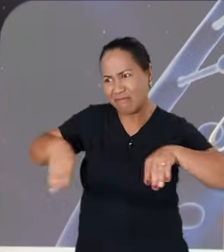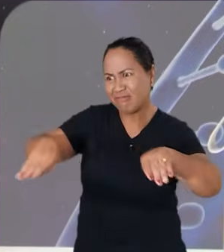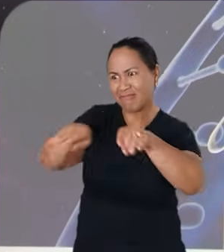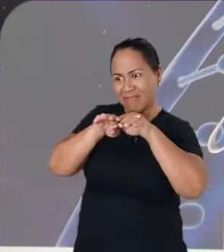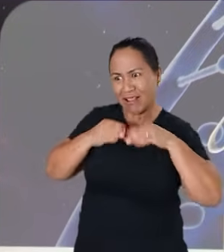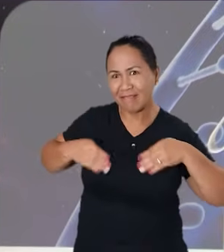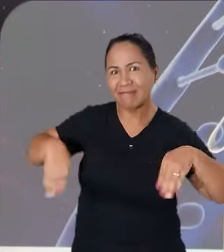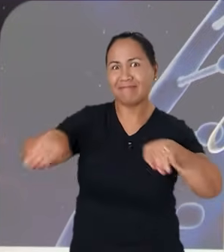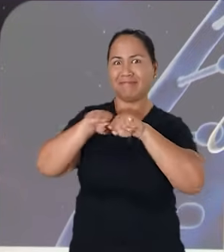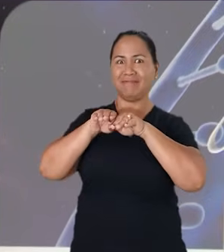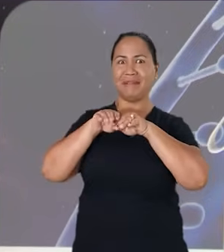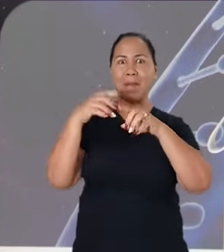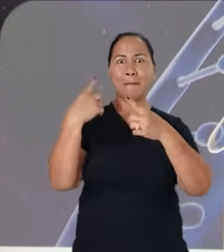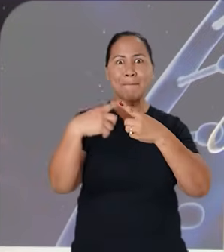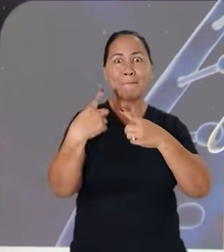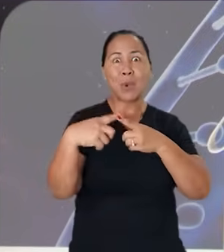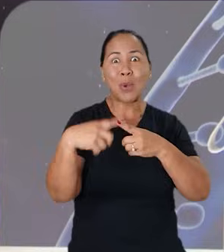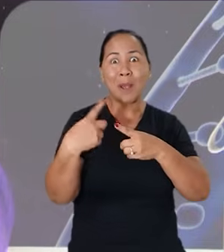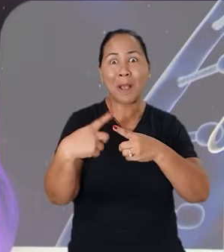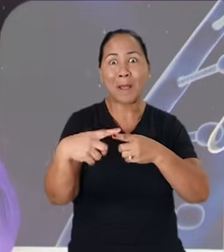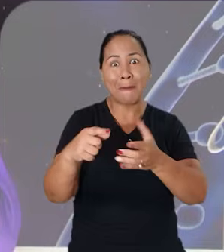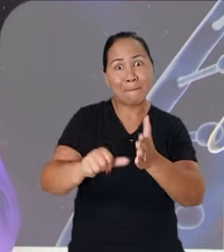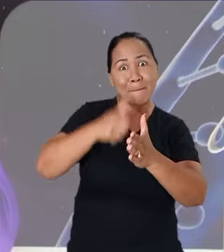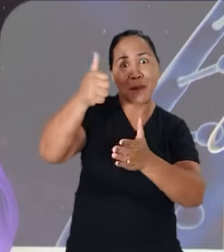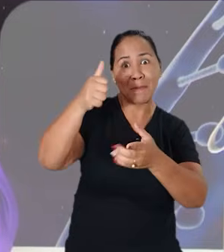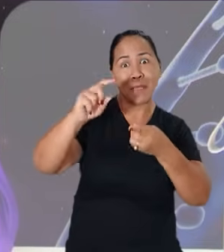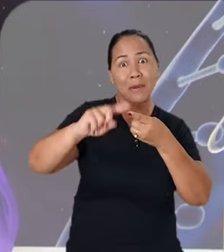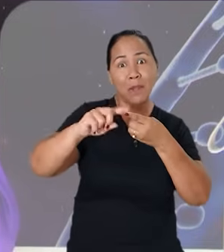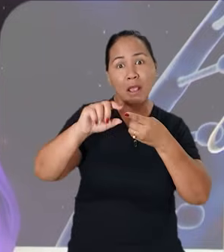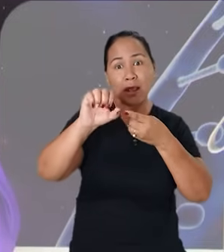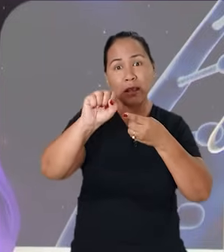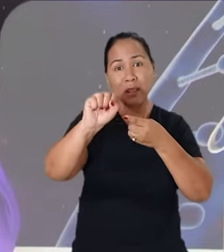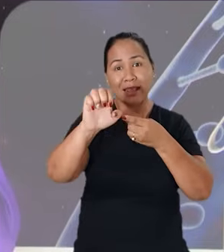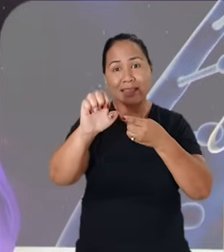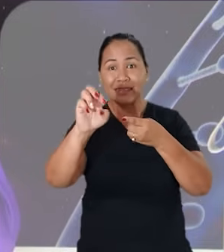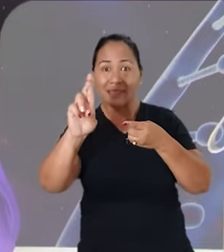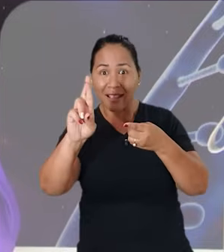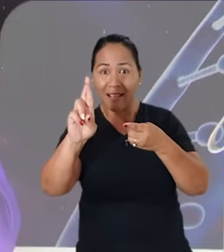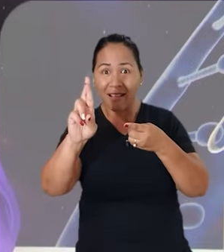Porque a riqueza, ela vem do nosso ser.